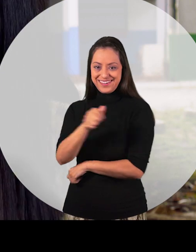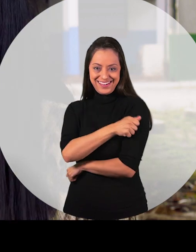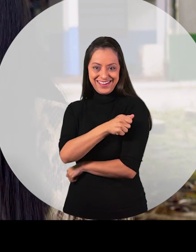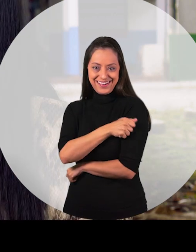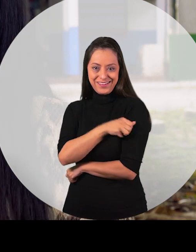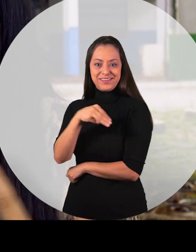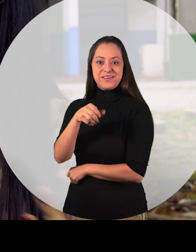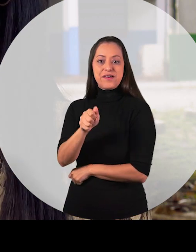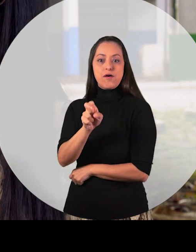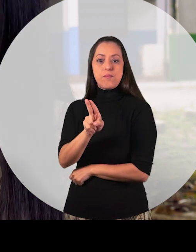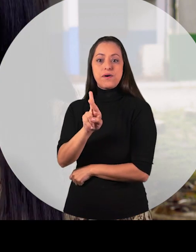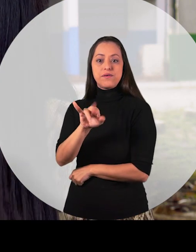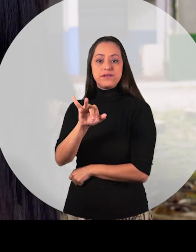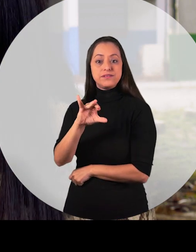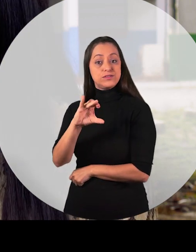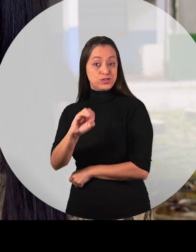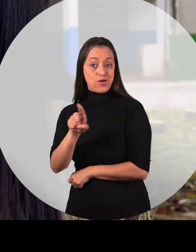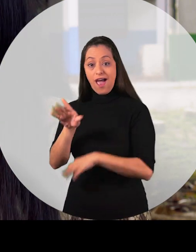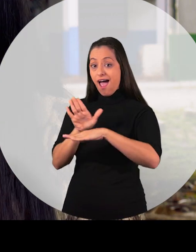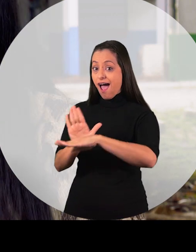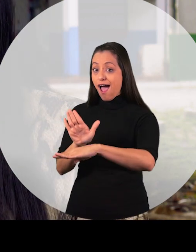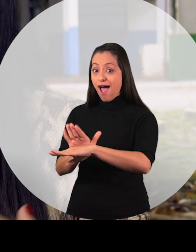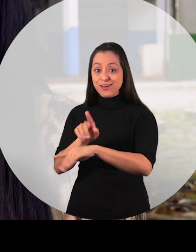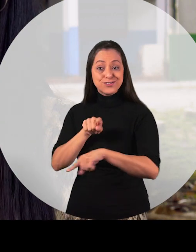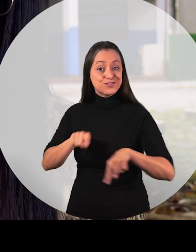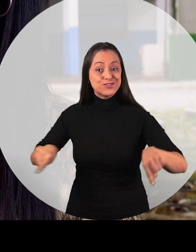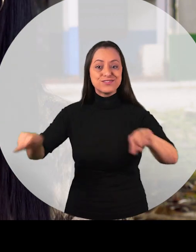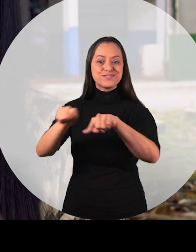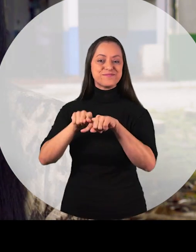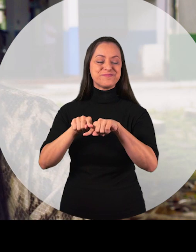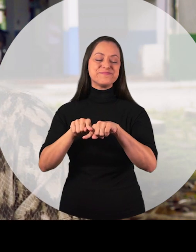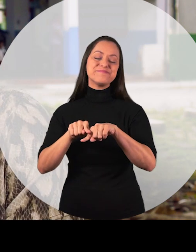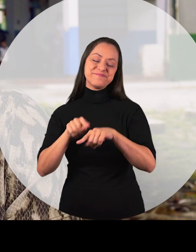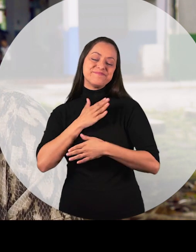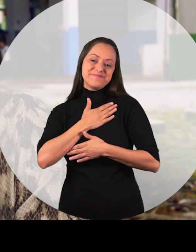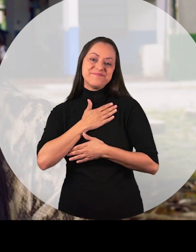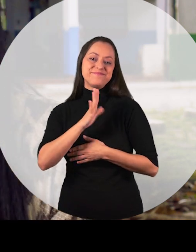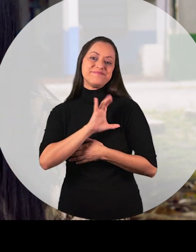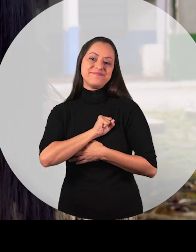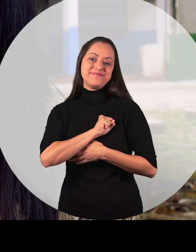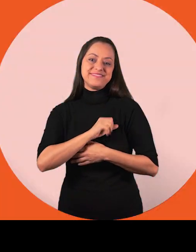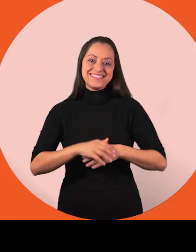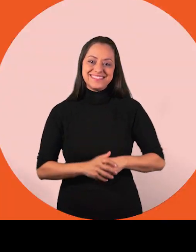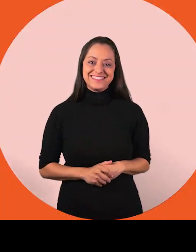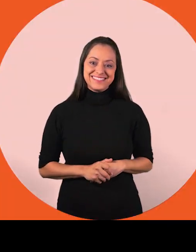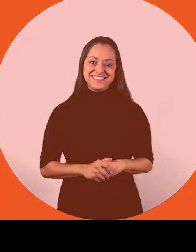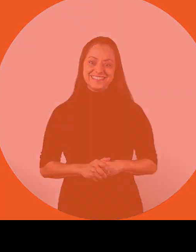entenderam que tinha que ter já essa relação de ajuda mútua. Então, foi muito gostoso, eu adorei.